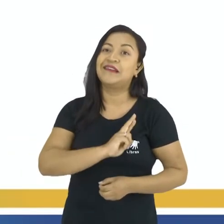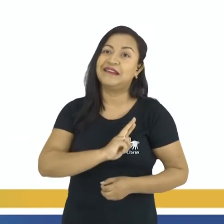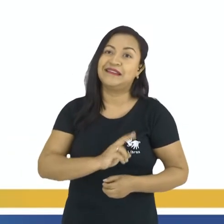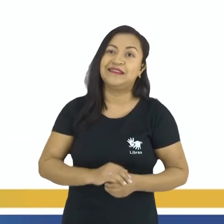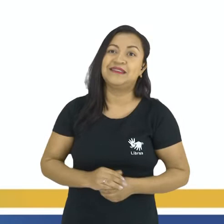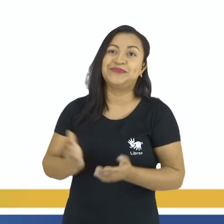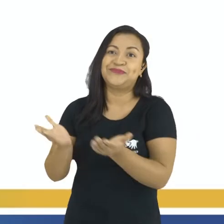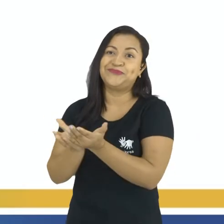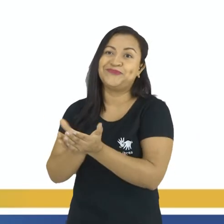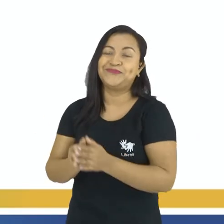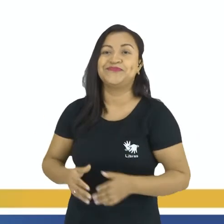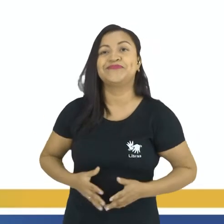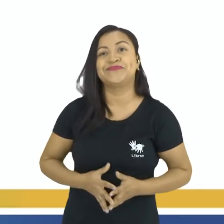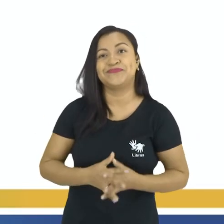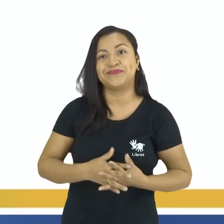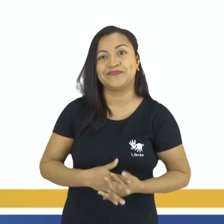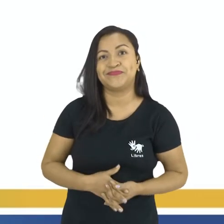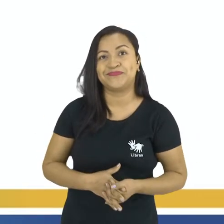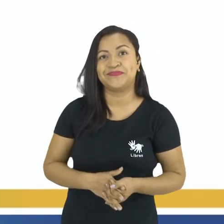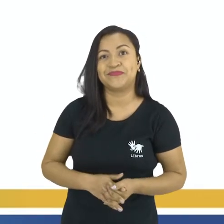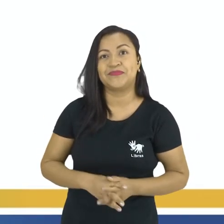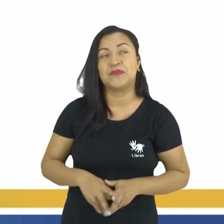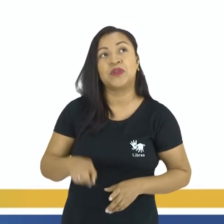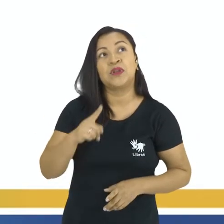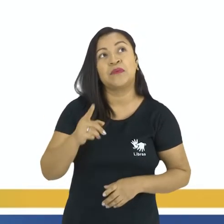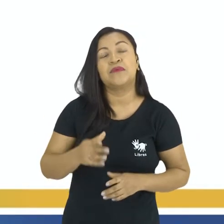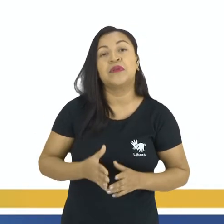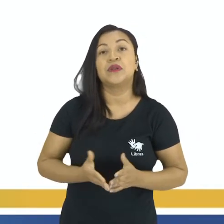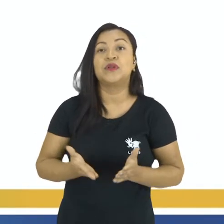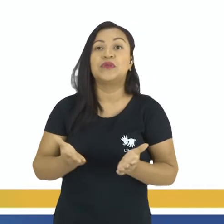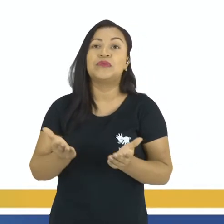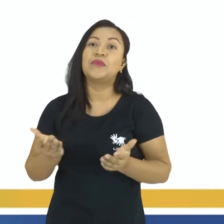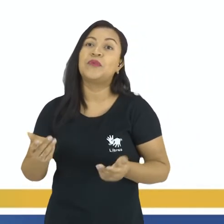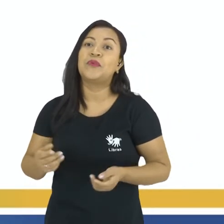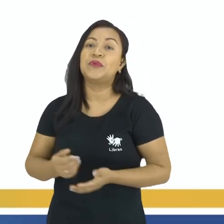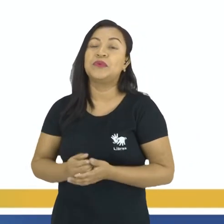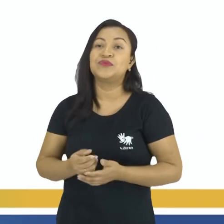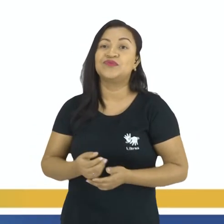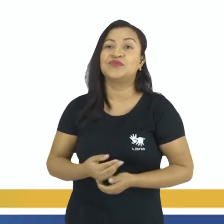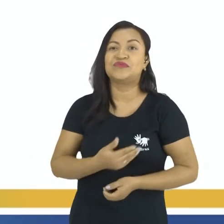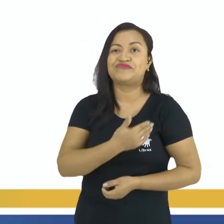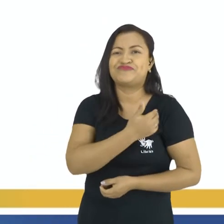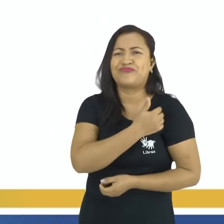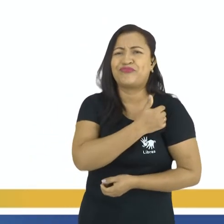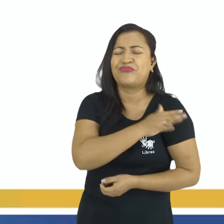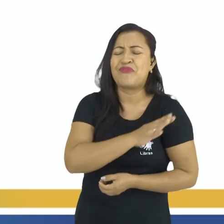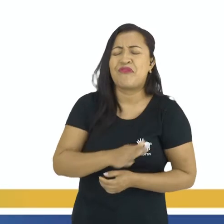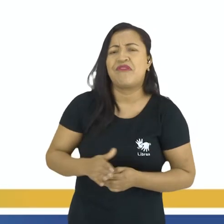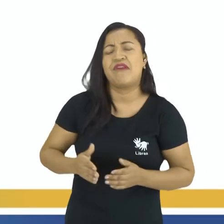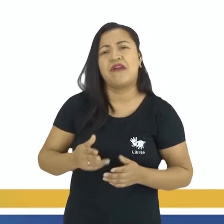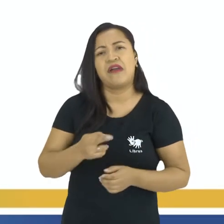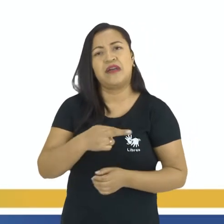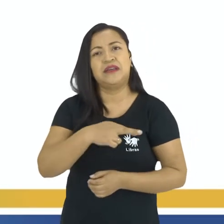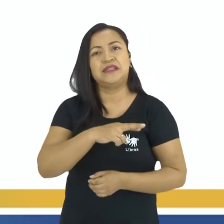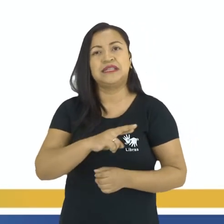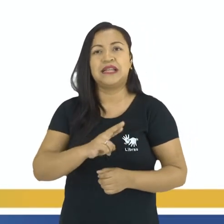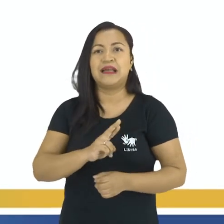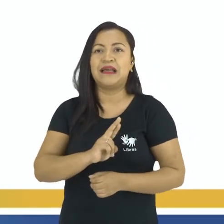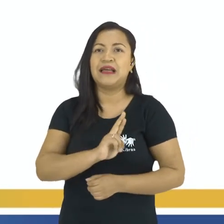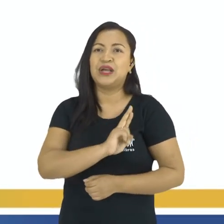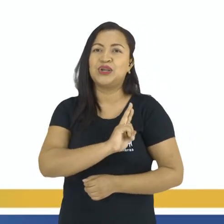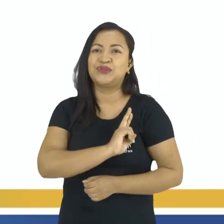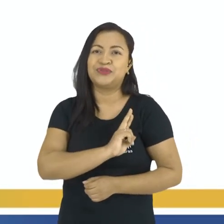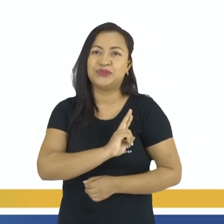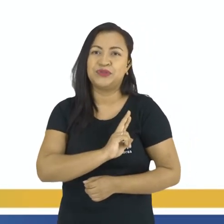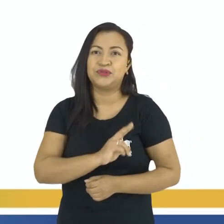só, gente, para falar um pouquinho de intolerância religiosa que aconteceu até o século XVI, né, ainda